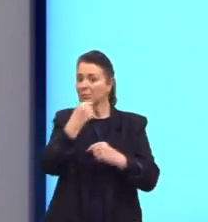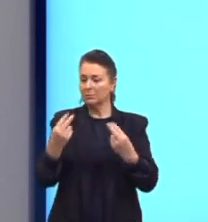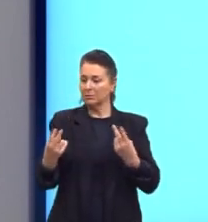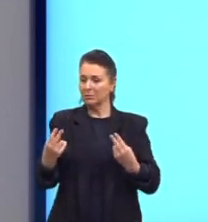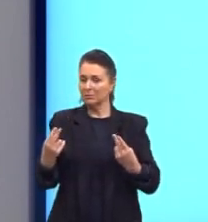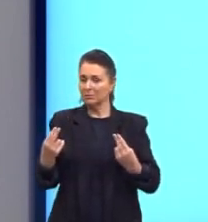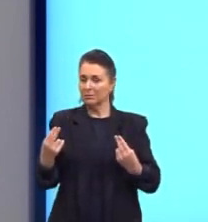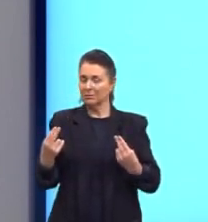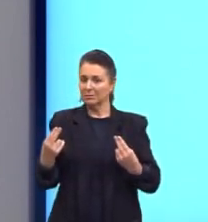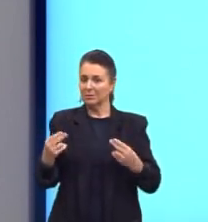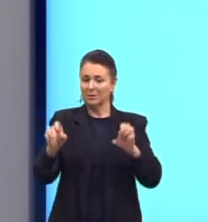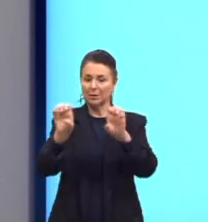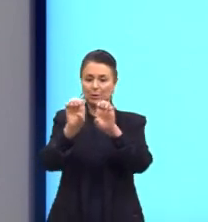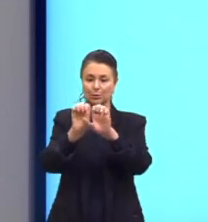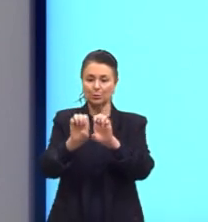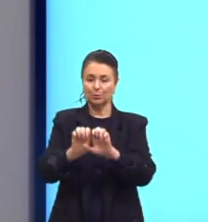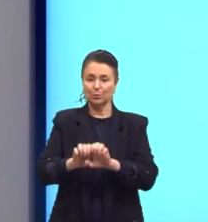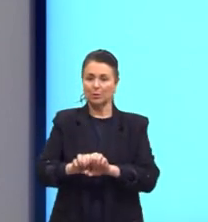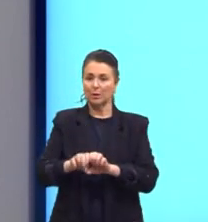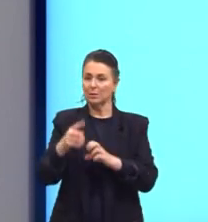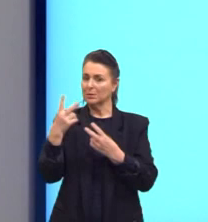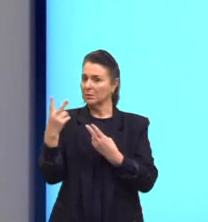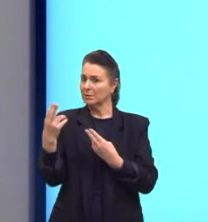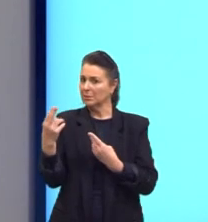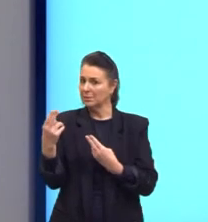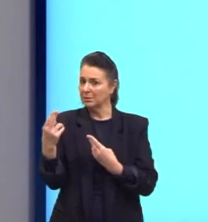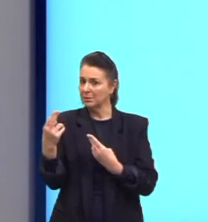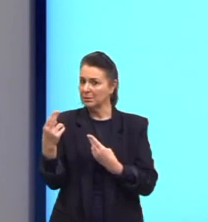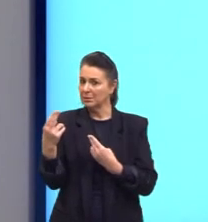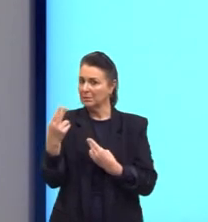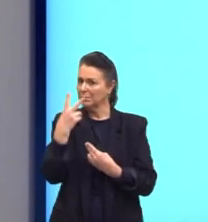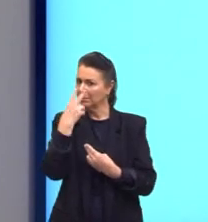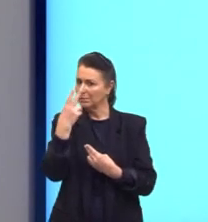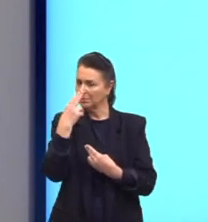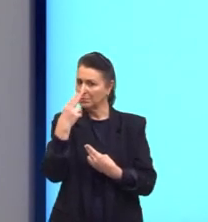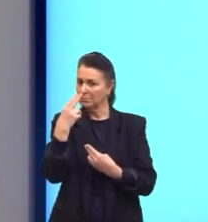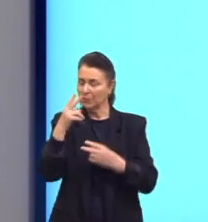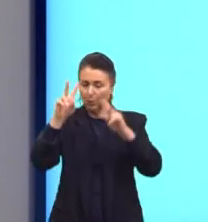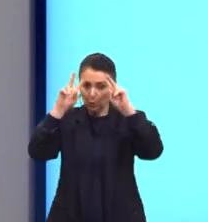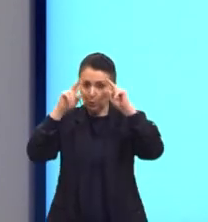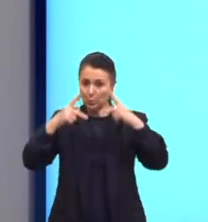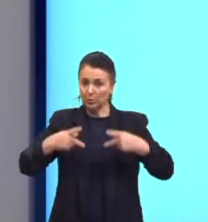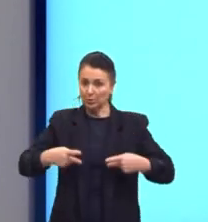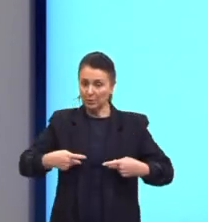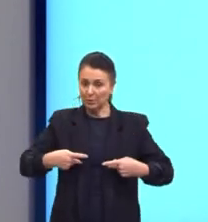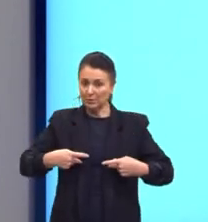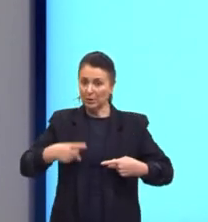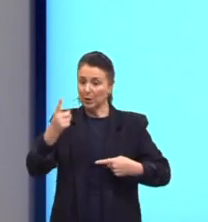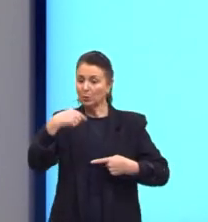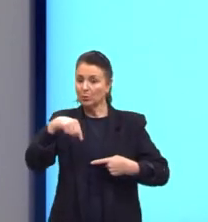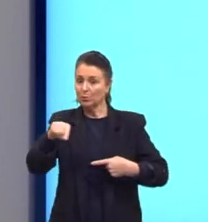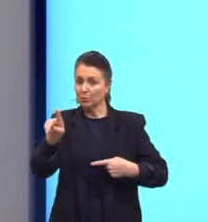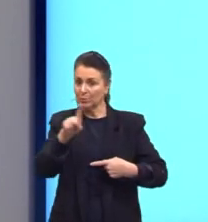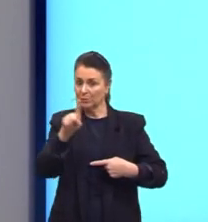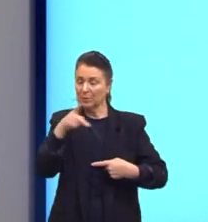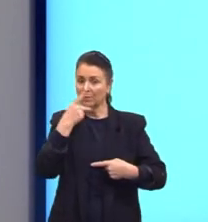ó estruturas semelhantes o que no caso dos humanos e dos cefalópodes